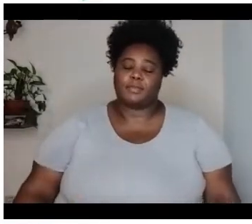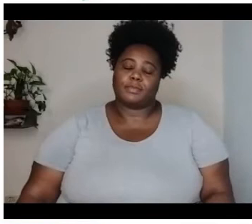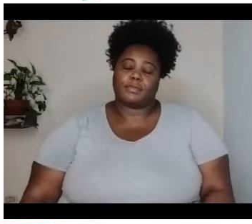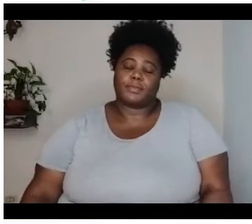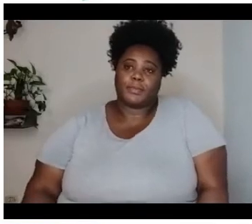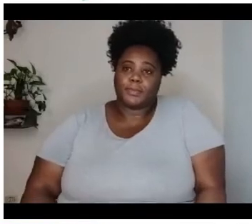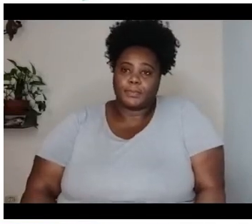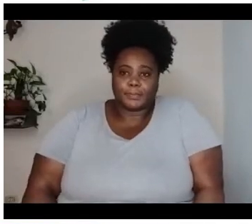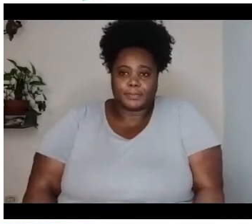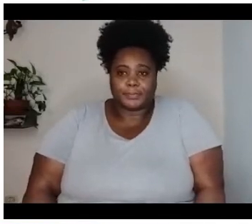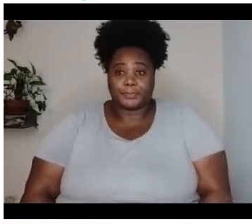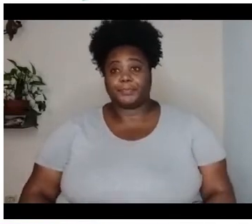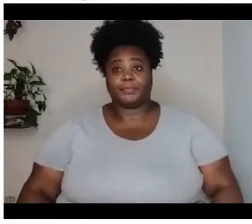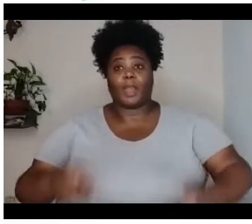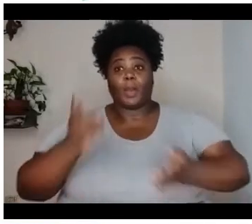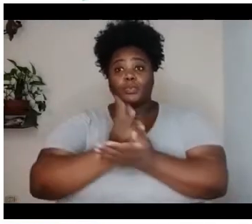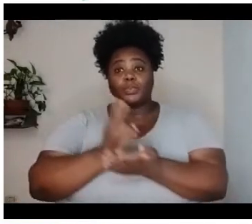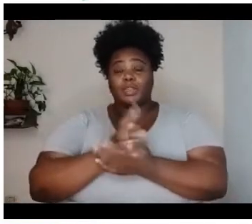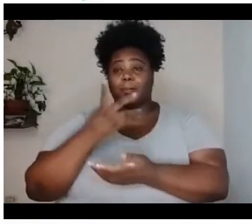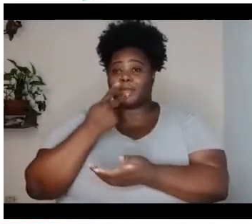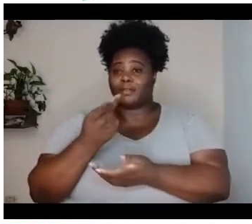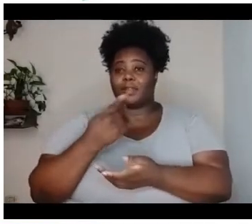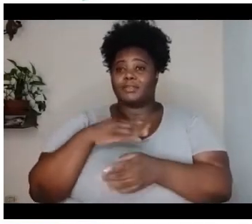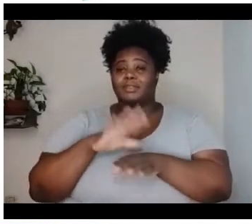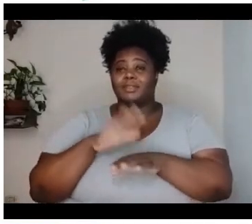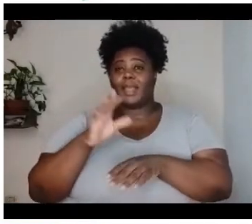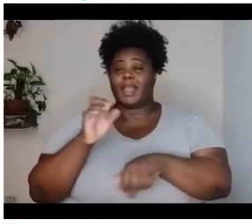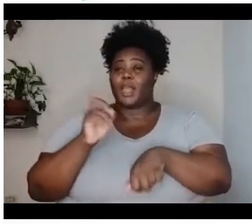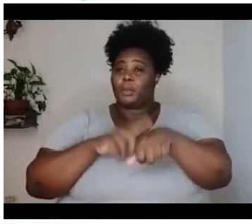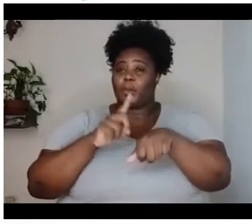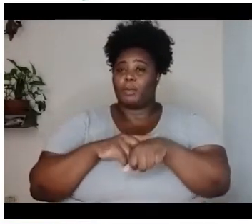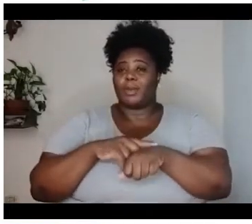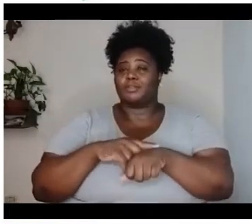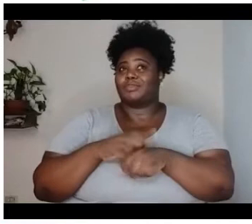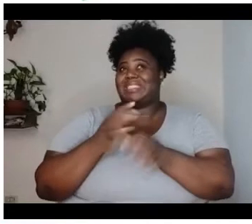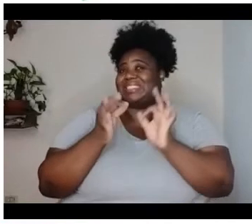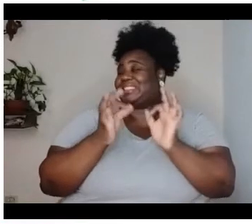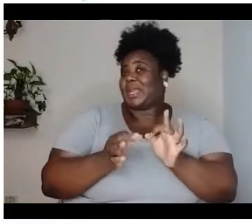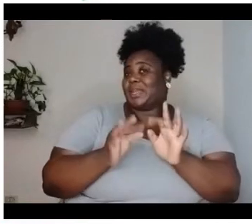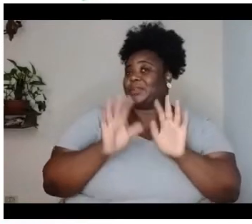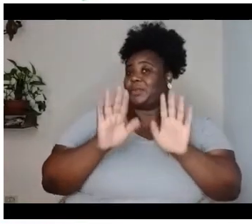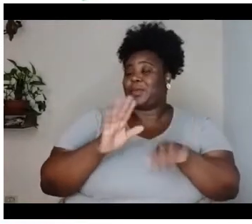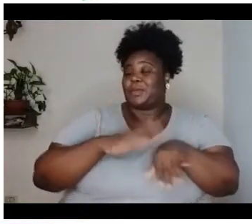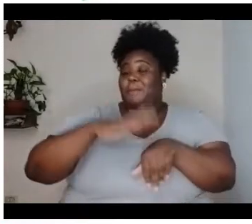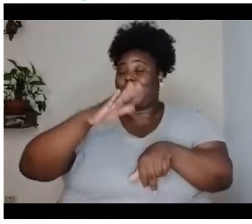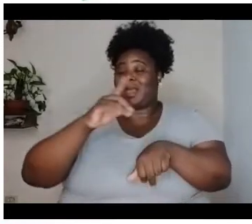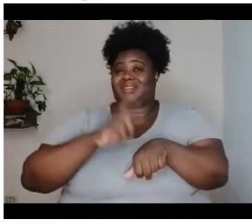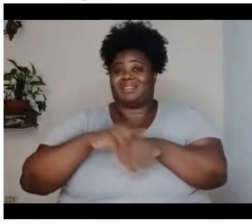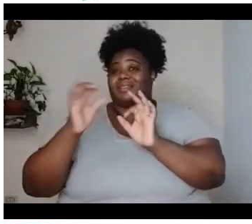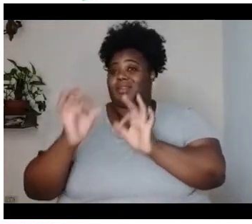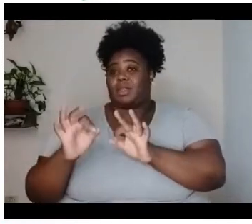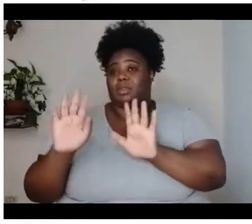Eu sempre falo que tem muitos mais momentos que não deram certo do que deram certo, né? O problema é que a